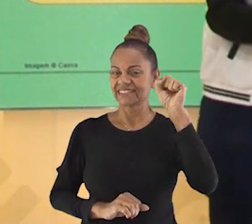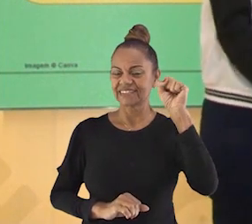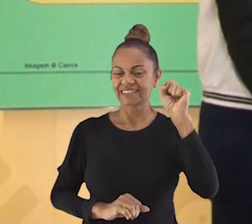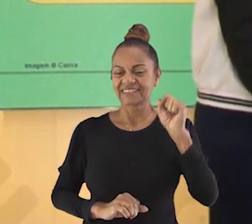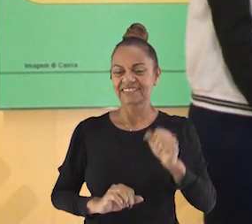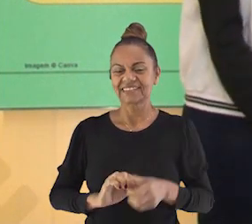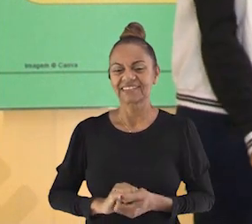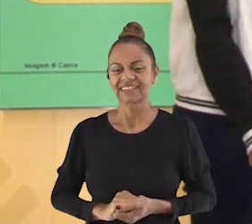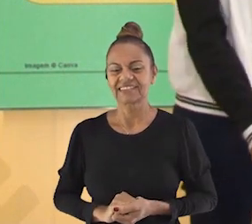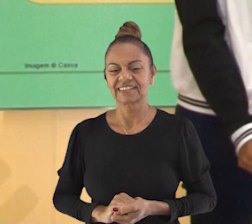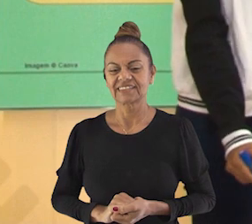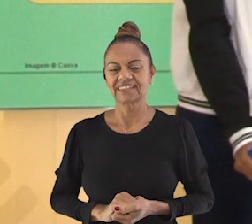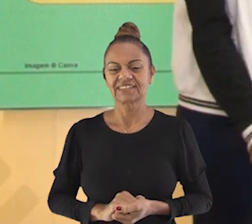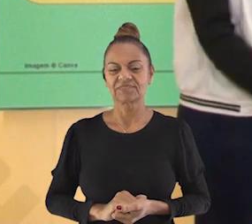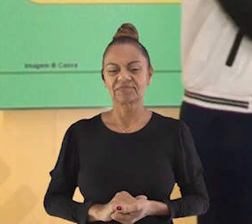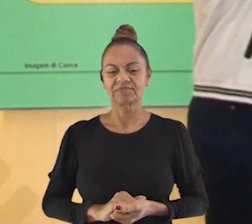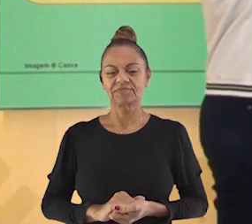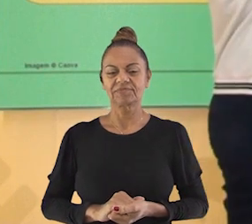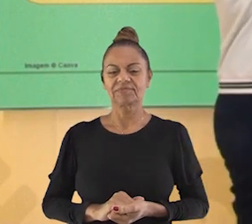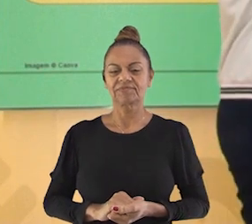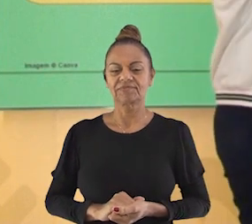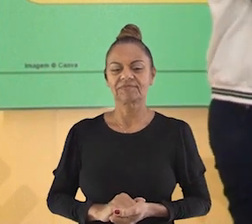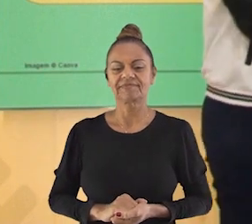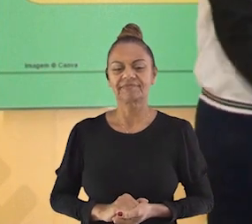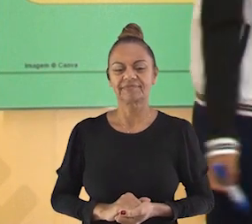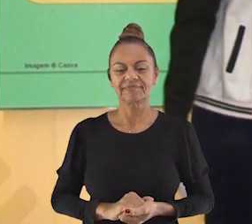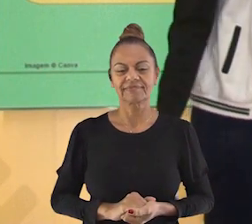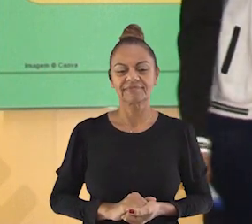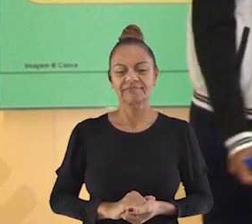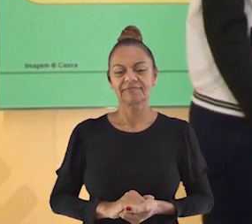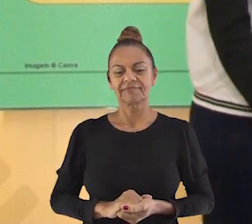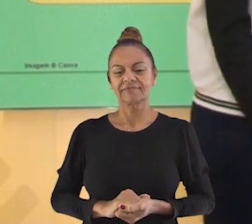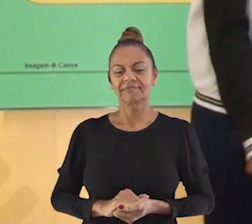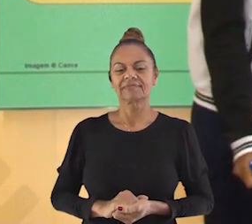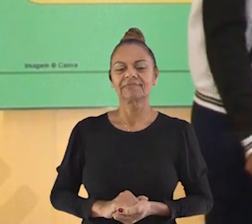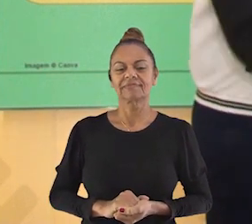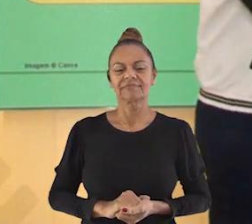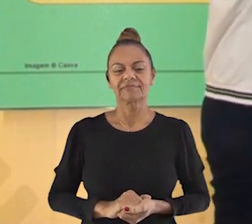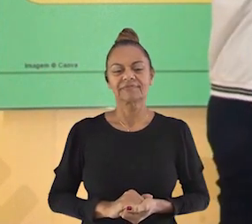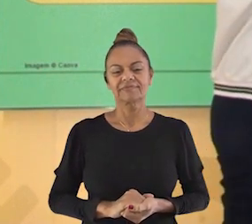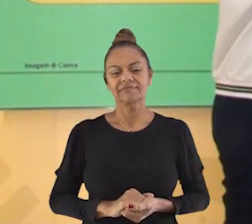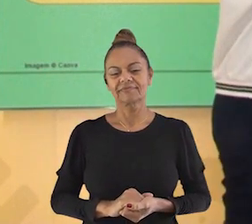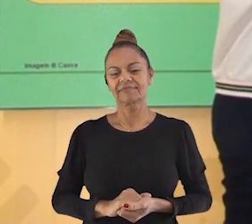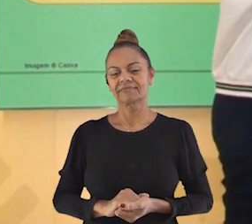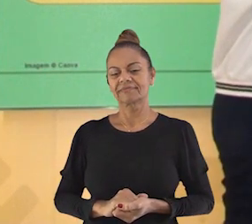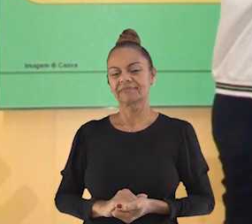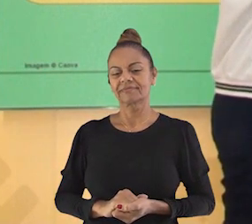professora acabou de marcar. Agora é sua vez de marcar, porque você acabou de fechar o quadradinho.